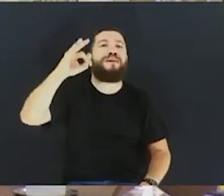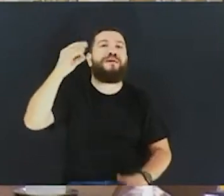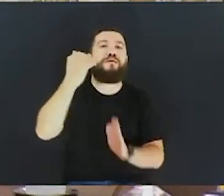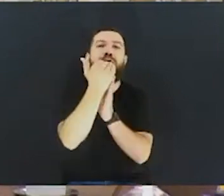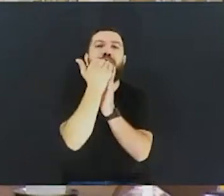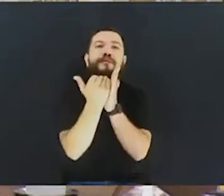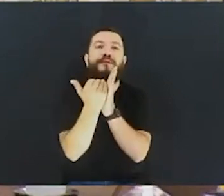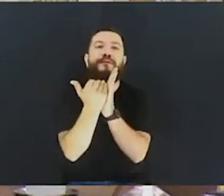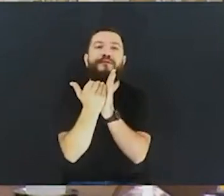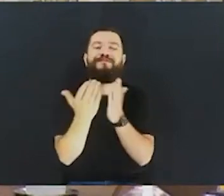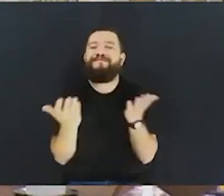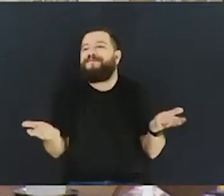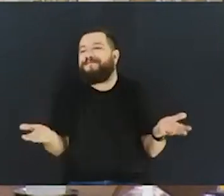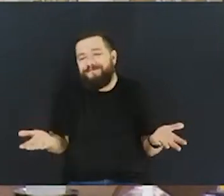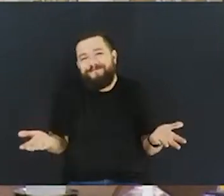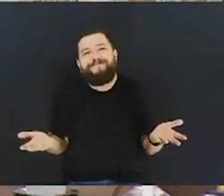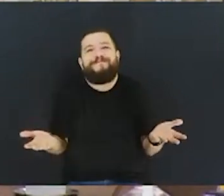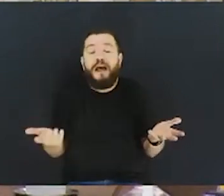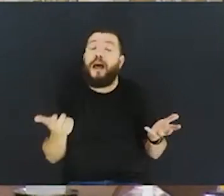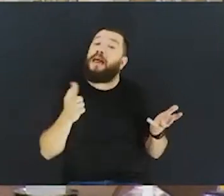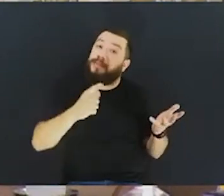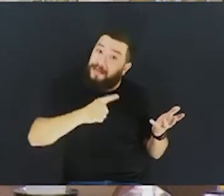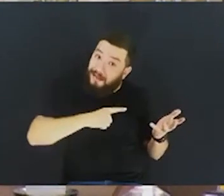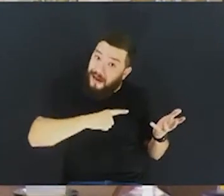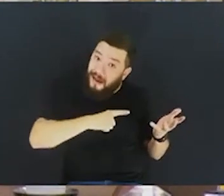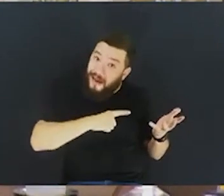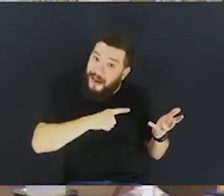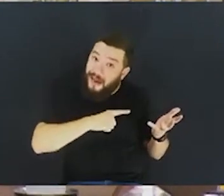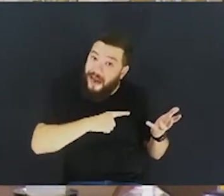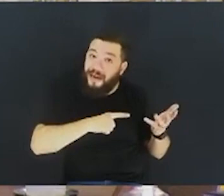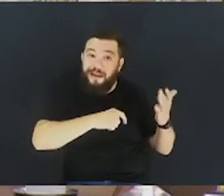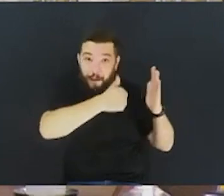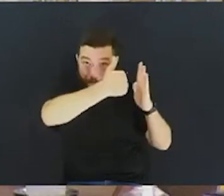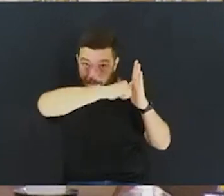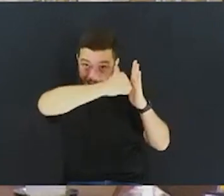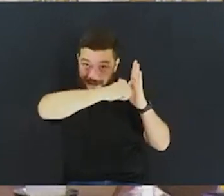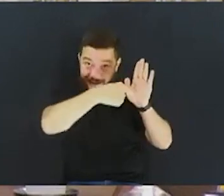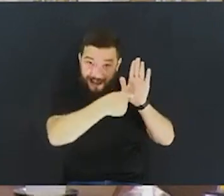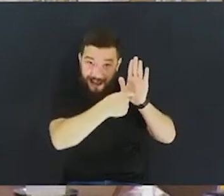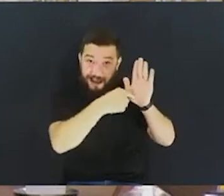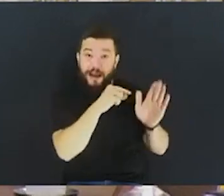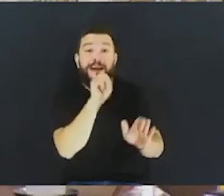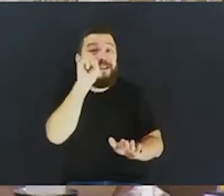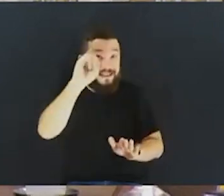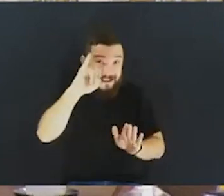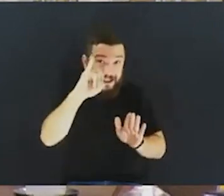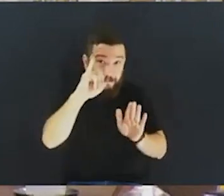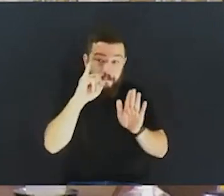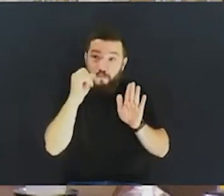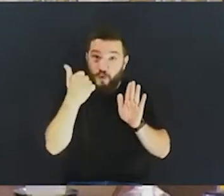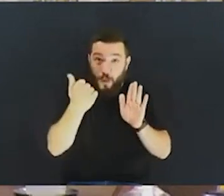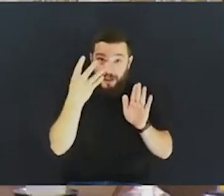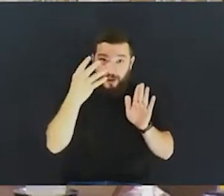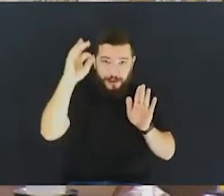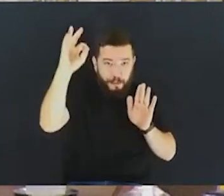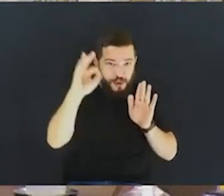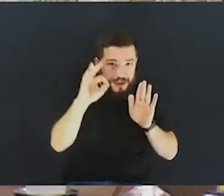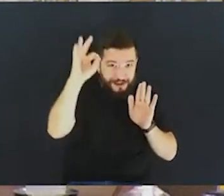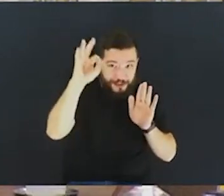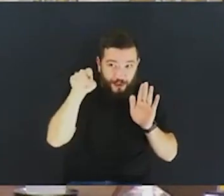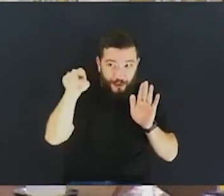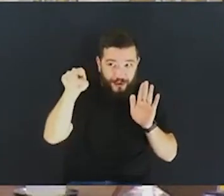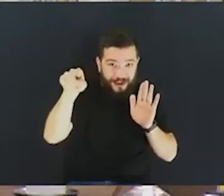técnicos que nós recebemos, se hoje for retirado os 14%, o IPMC entra em colapso. E é por